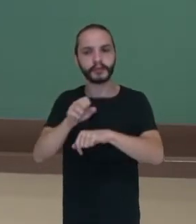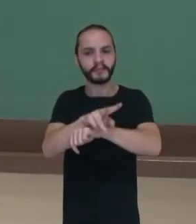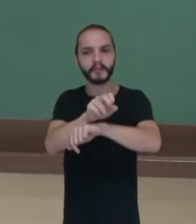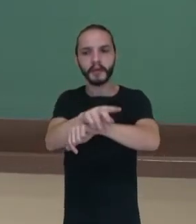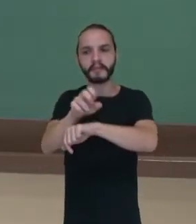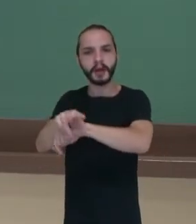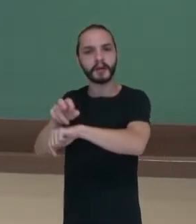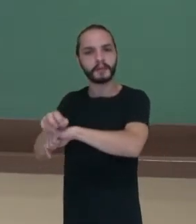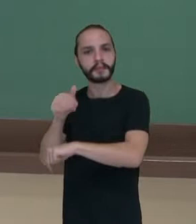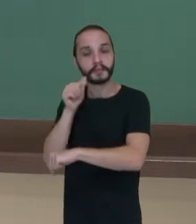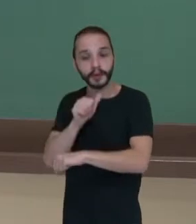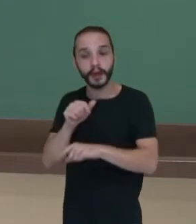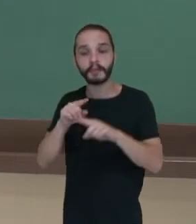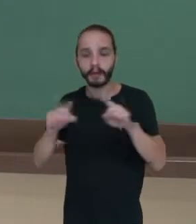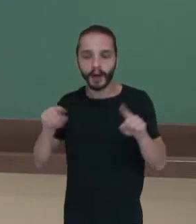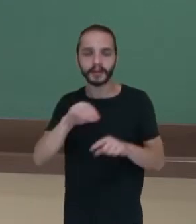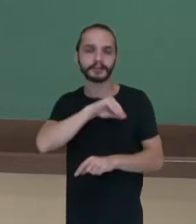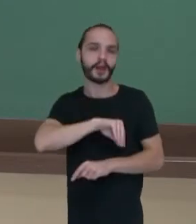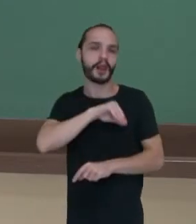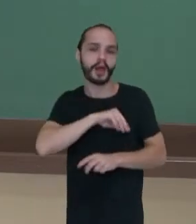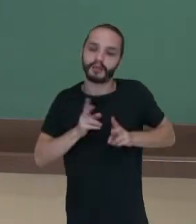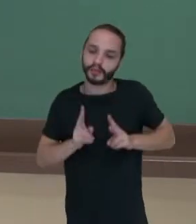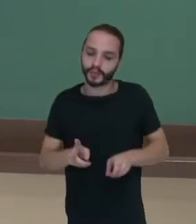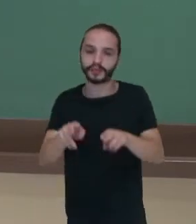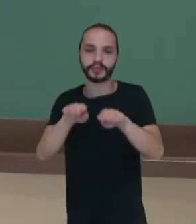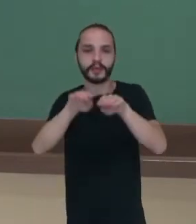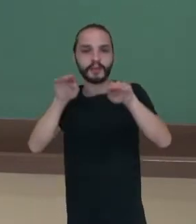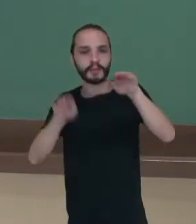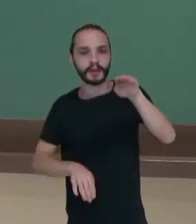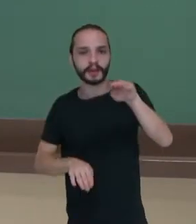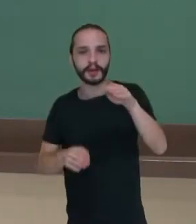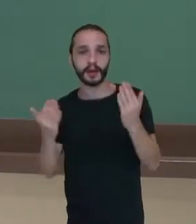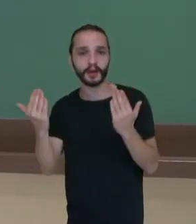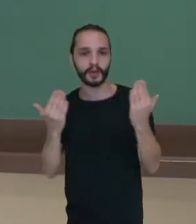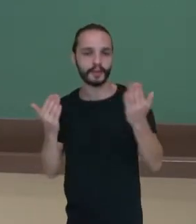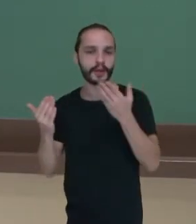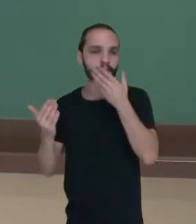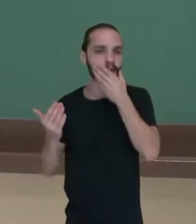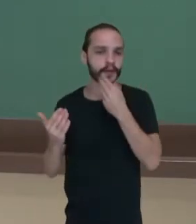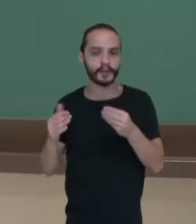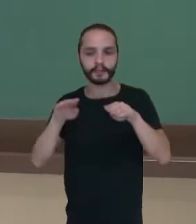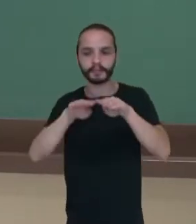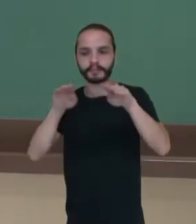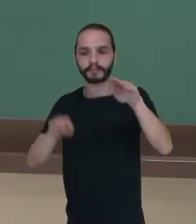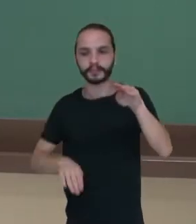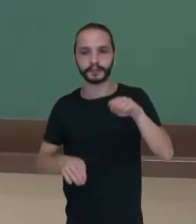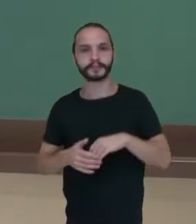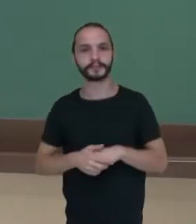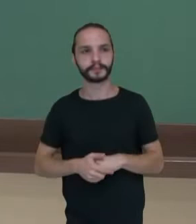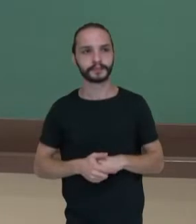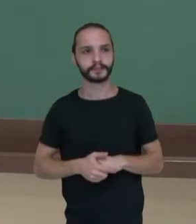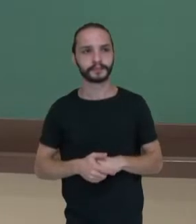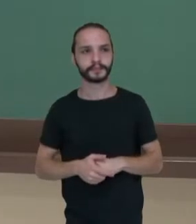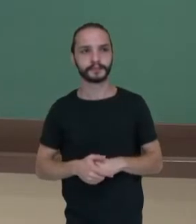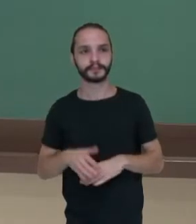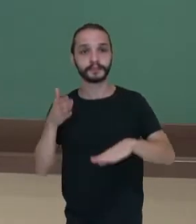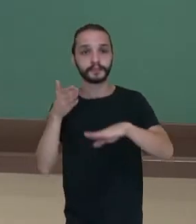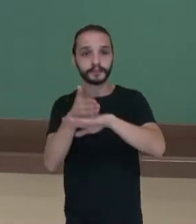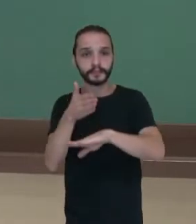trabalho, ainda assim a remuneração delas é menor em comparação à dos homens, né? A participação das